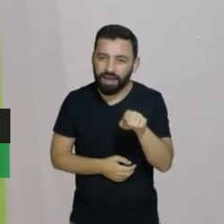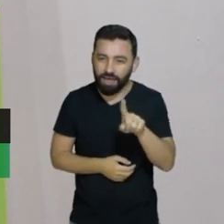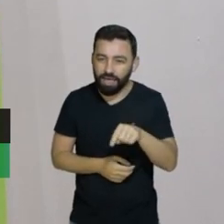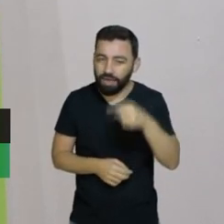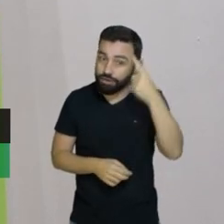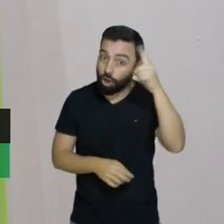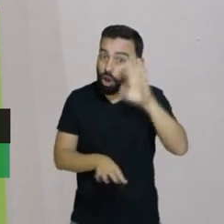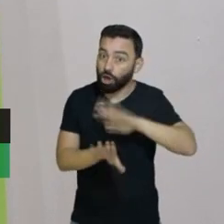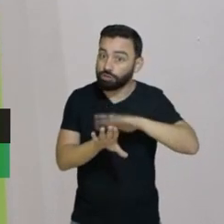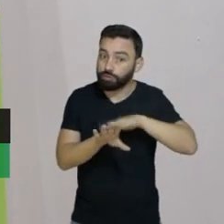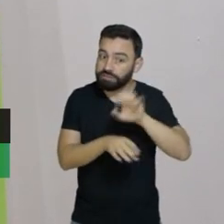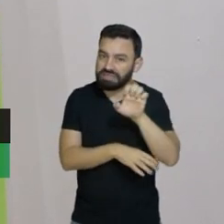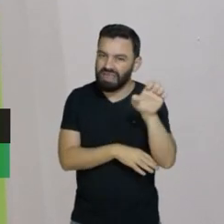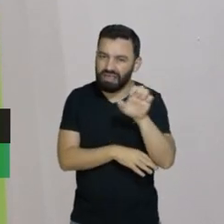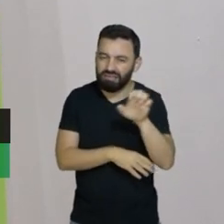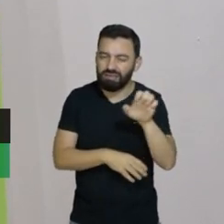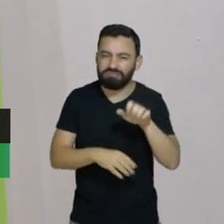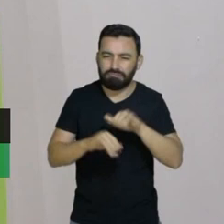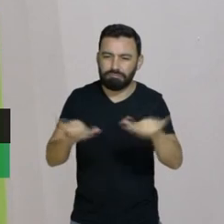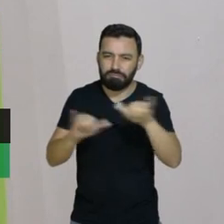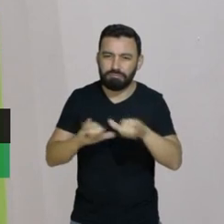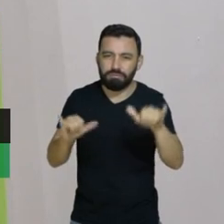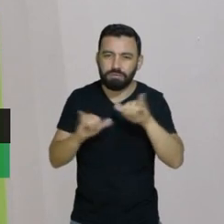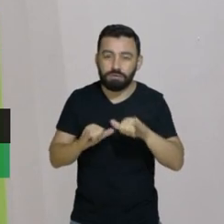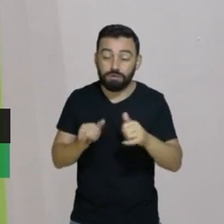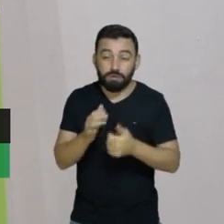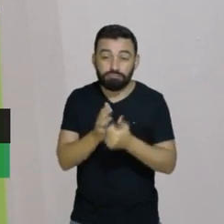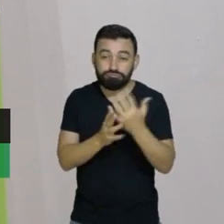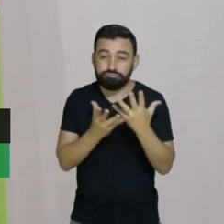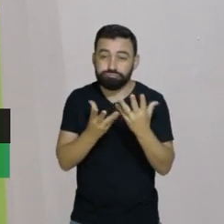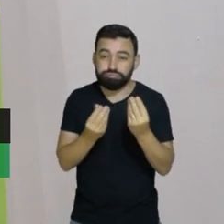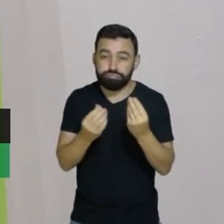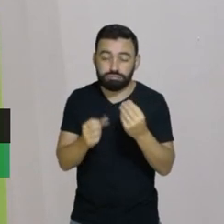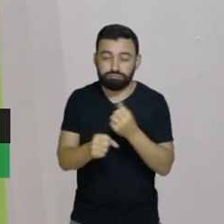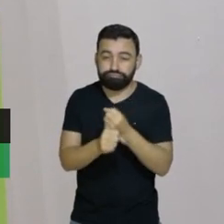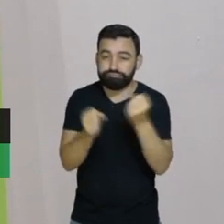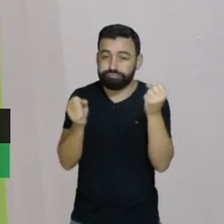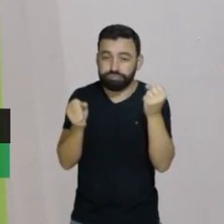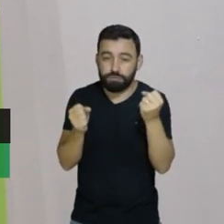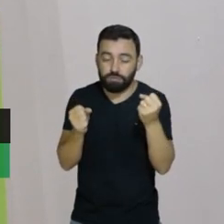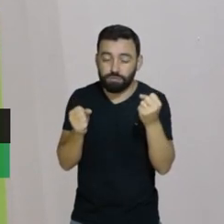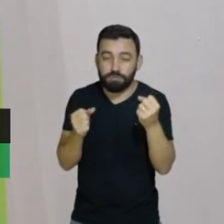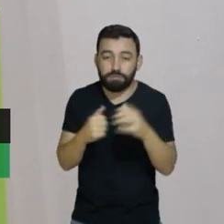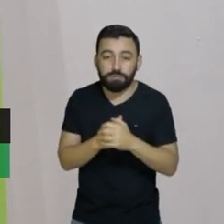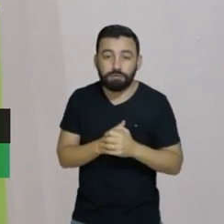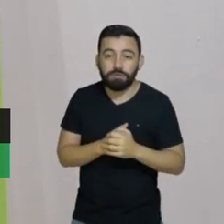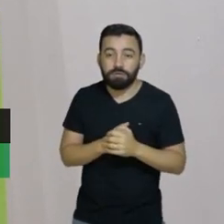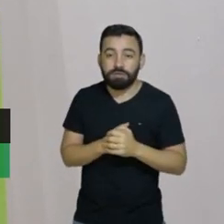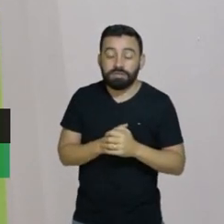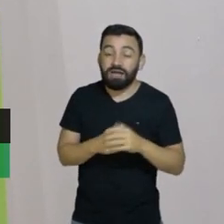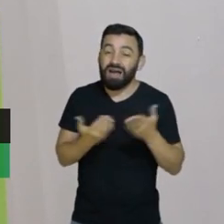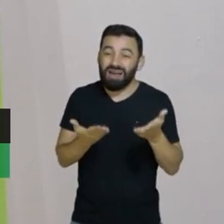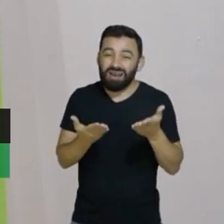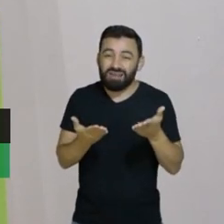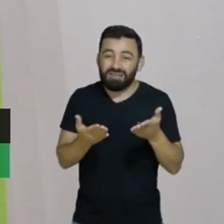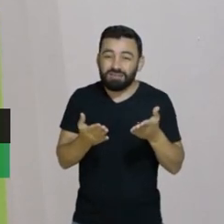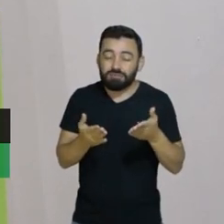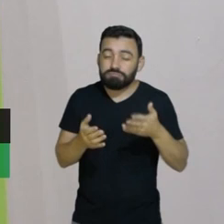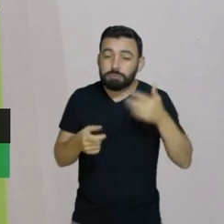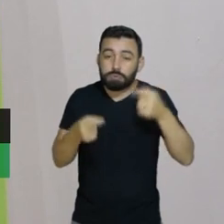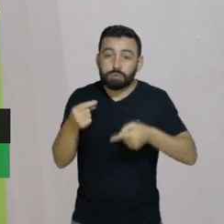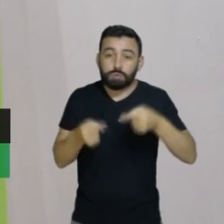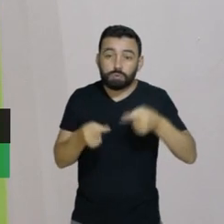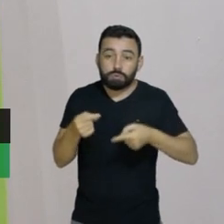de esquerda, com muitos, inúmeros absurdos, a gente acompanhou, e nessa conferência foi então discutido